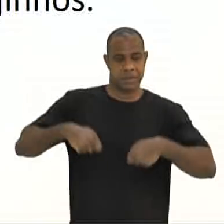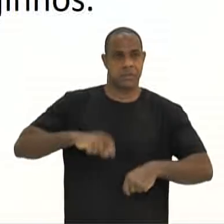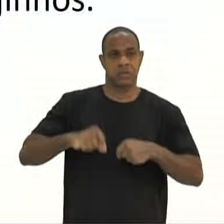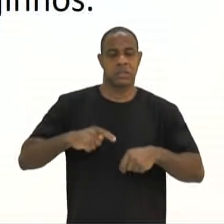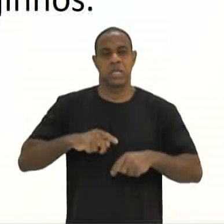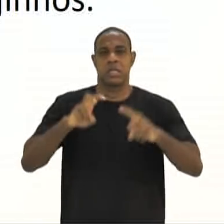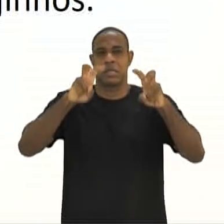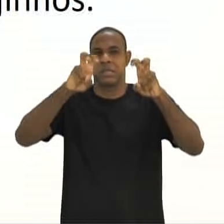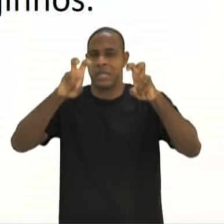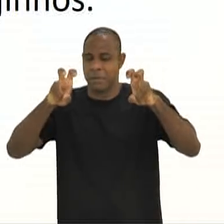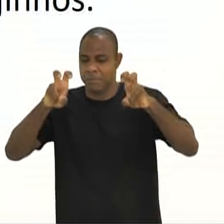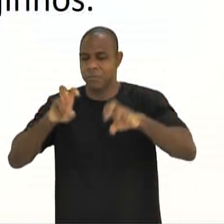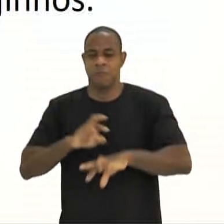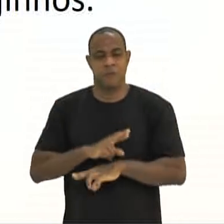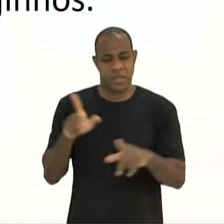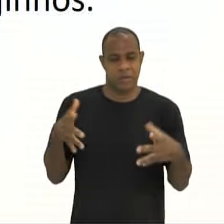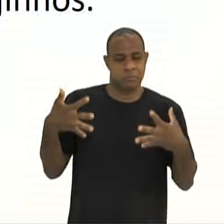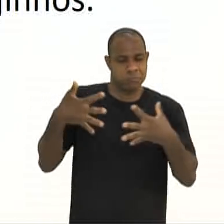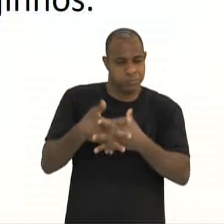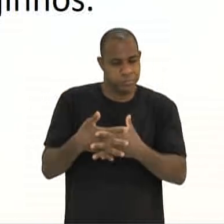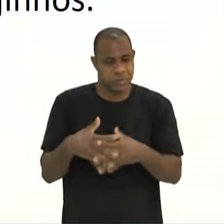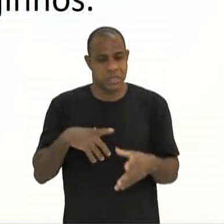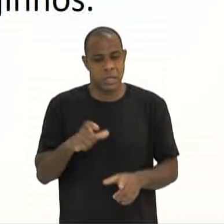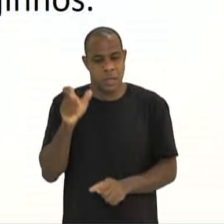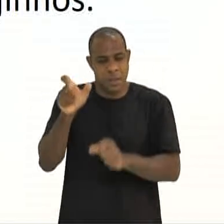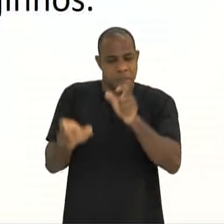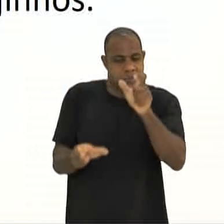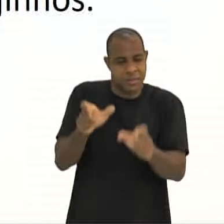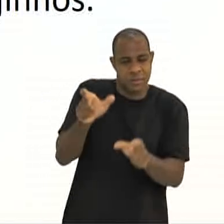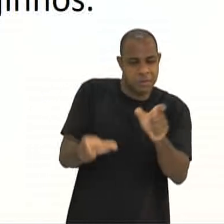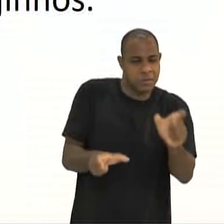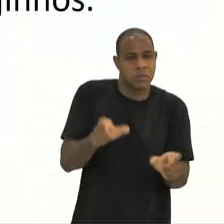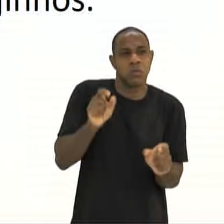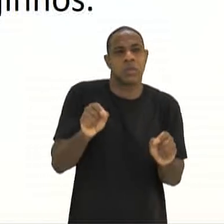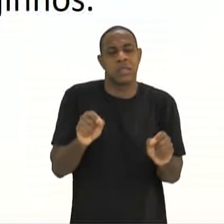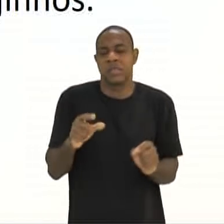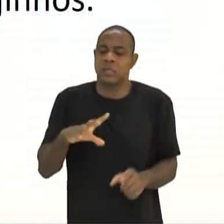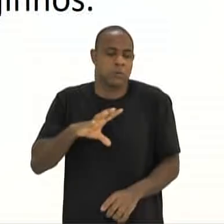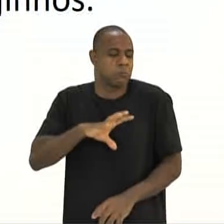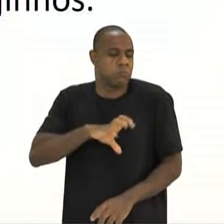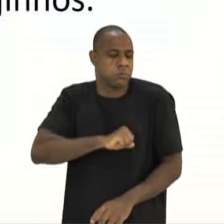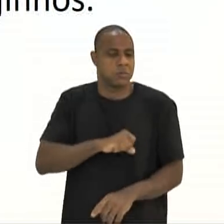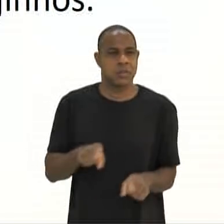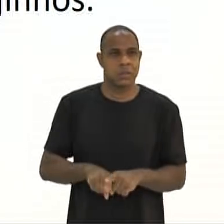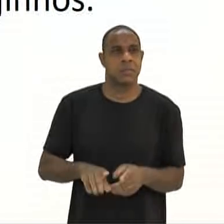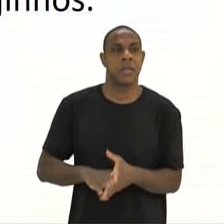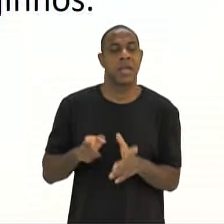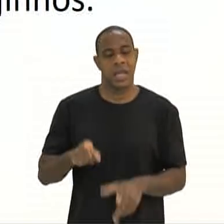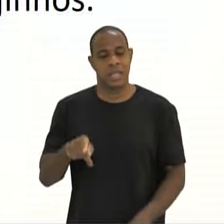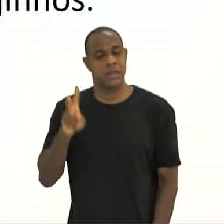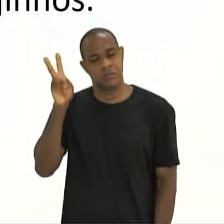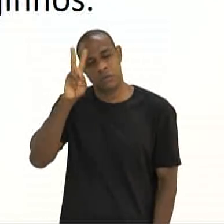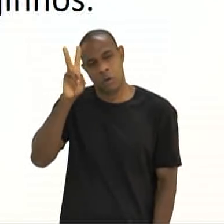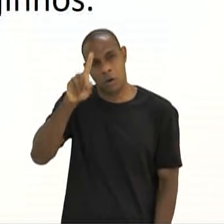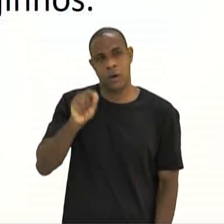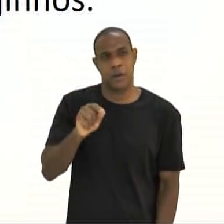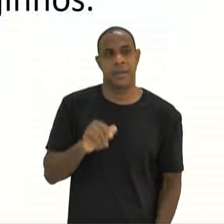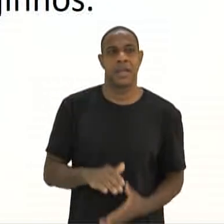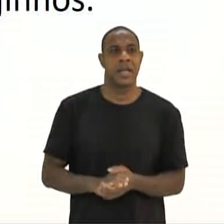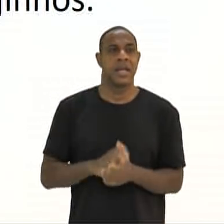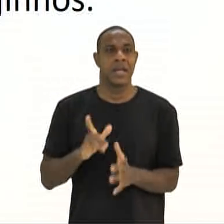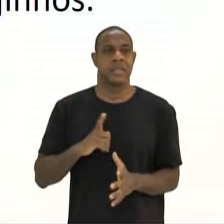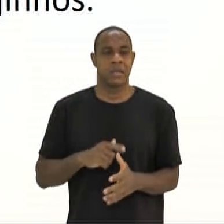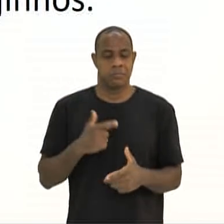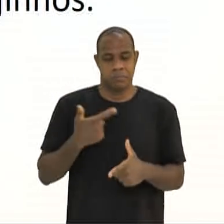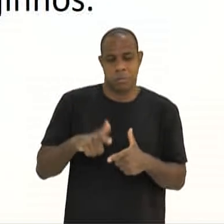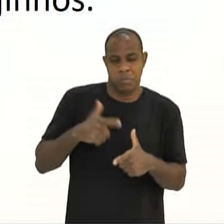temas complicados, por meio de personagens extremamente adoráveis. Essa é a história da crise existencial